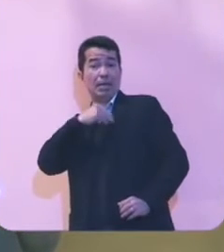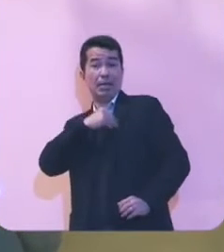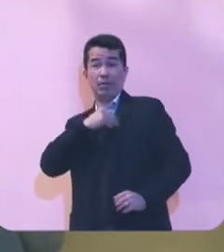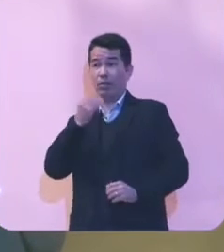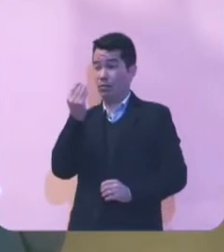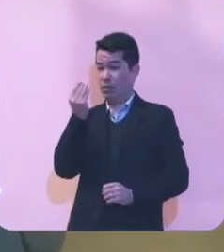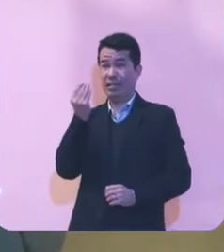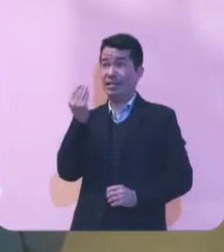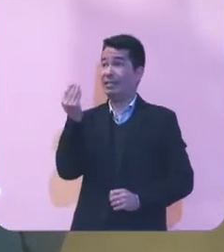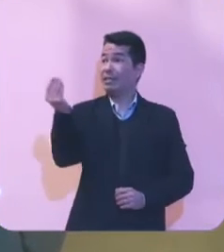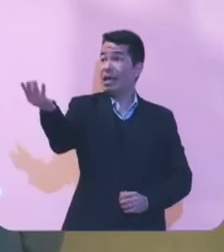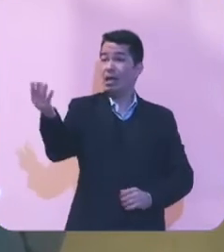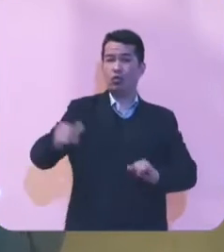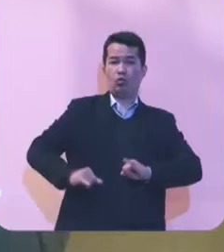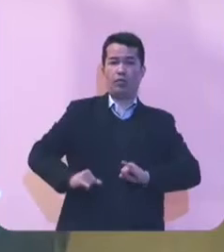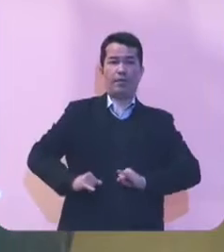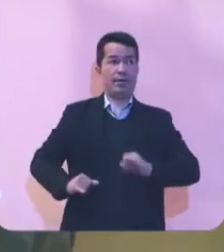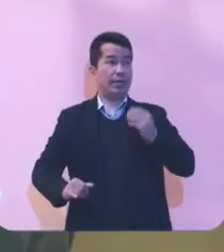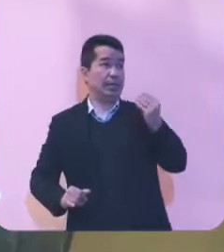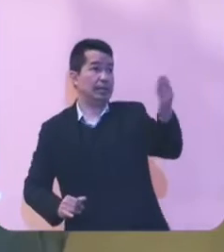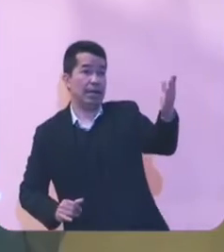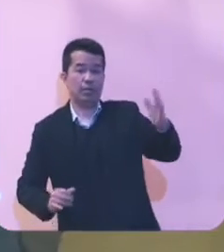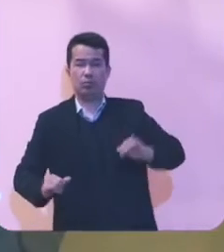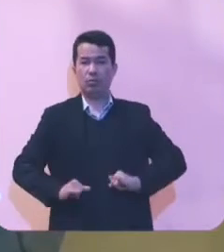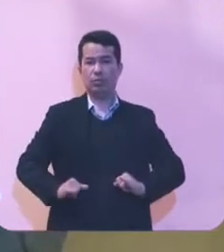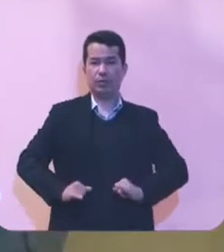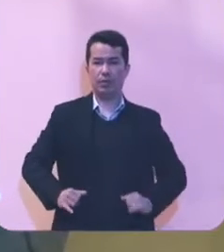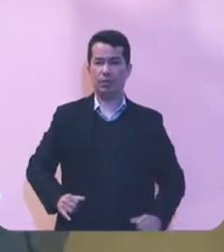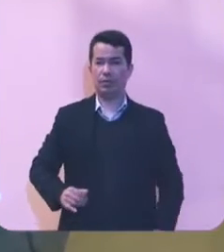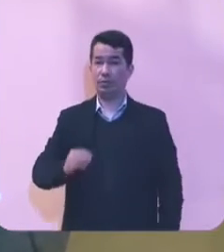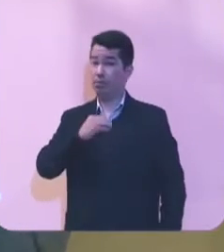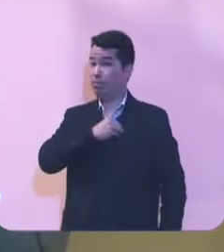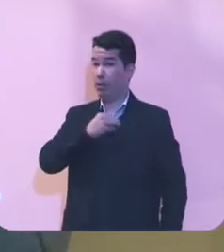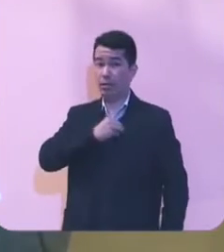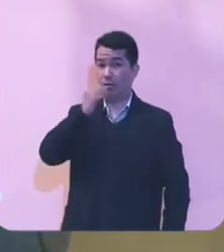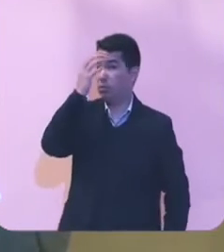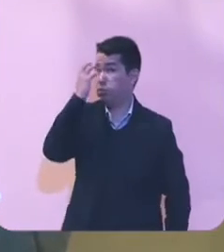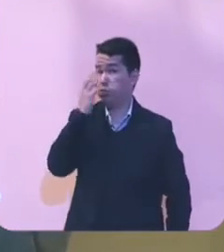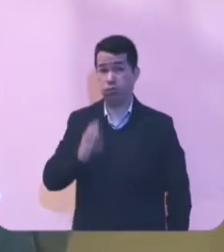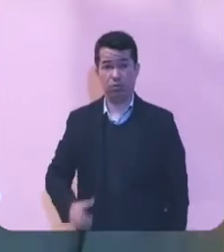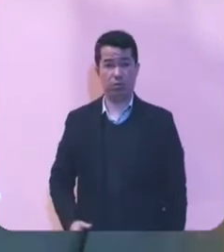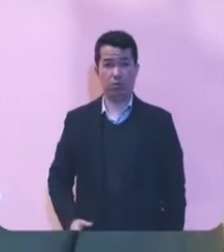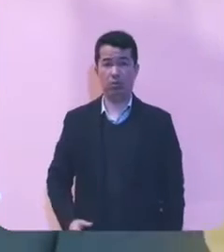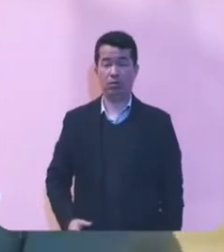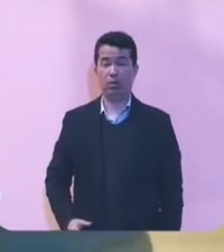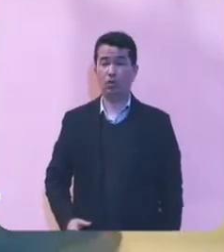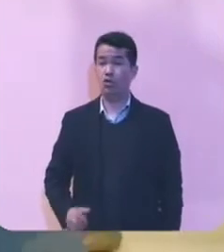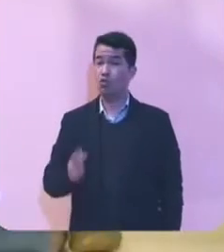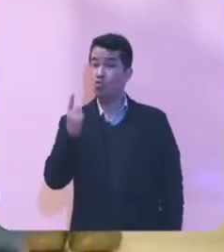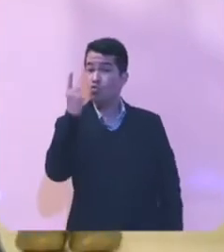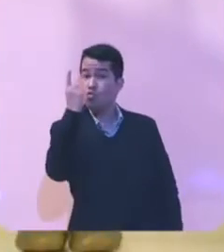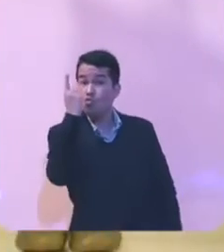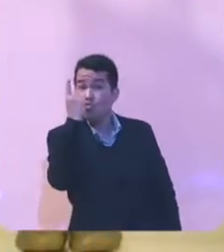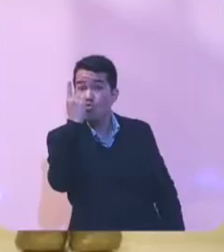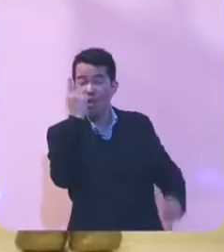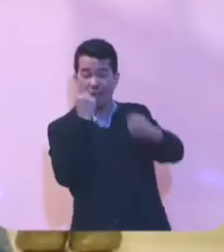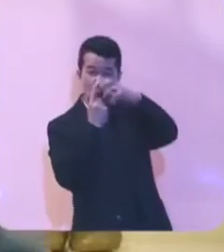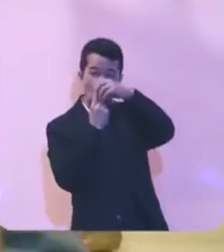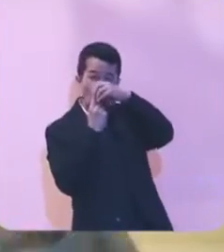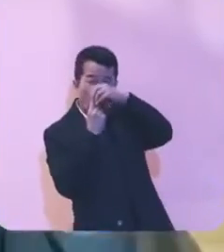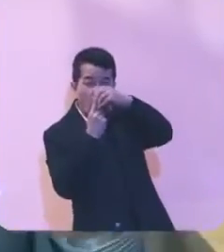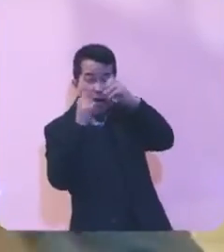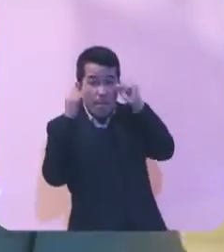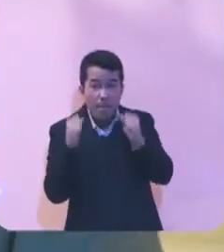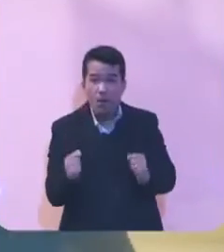isso que o Senhor Jesus é o único que pode perdoar os nossos pecados. O que a Bíblia está dizendo